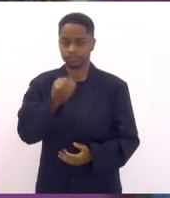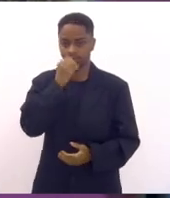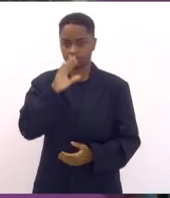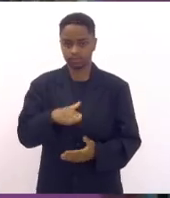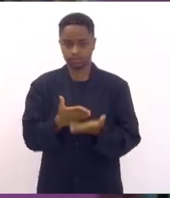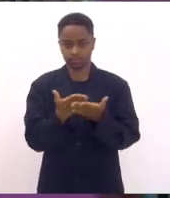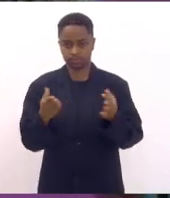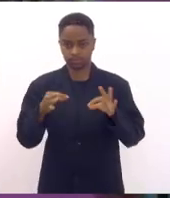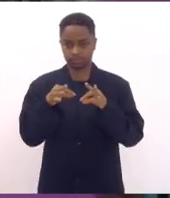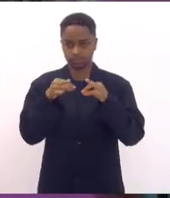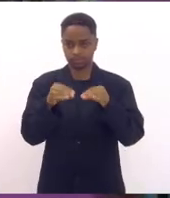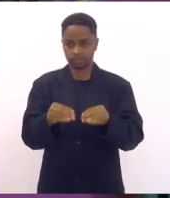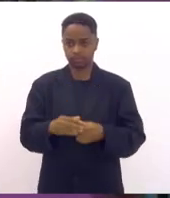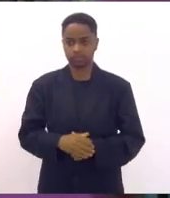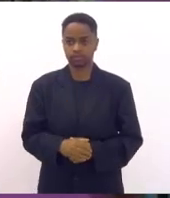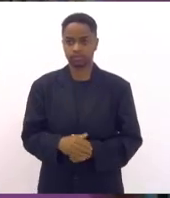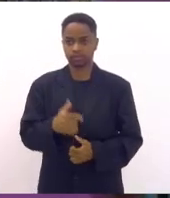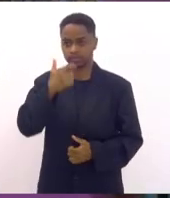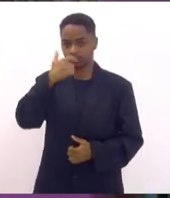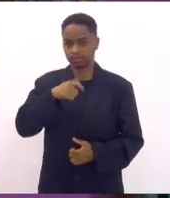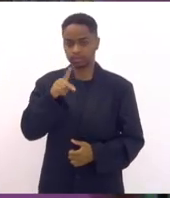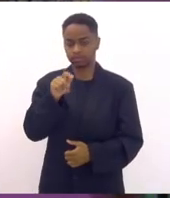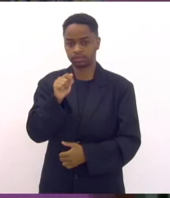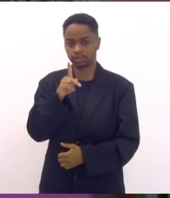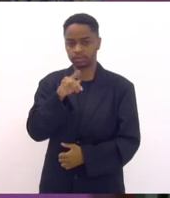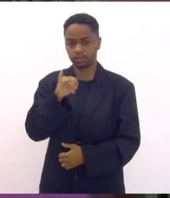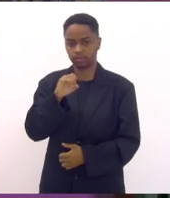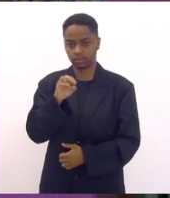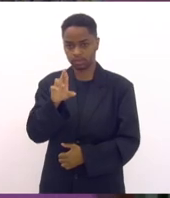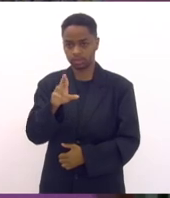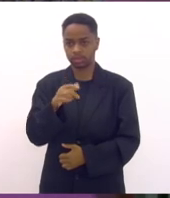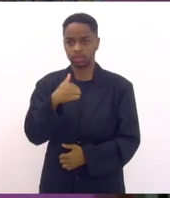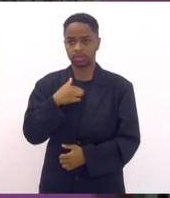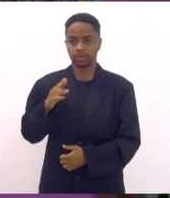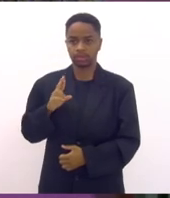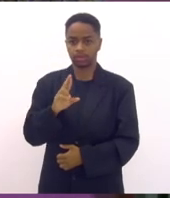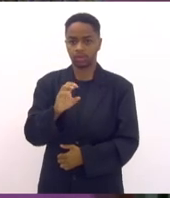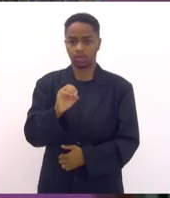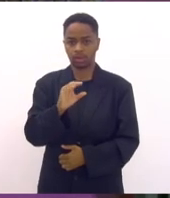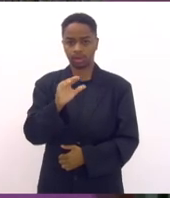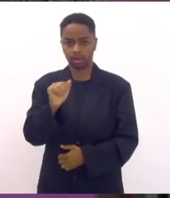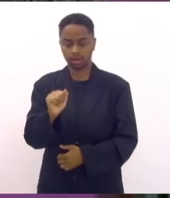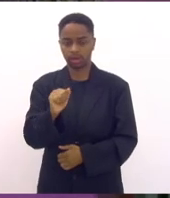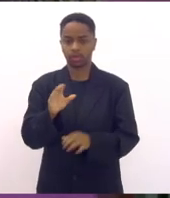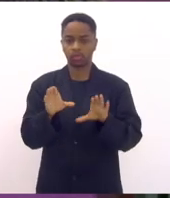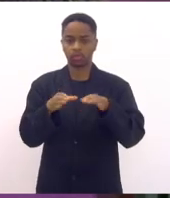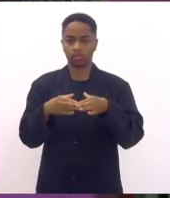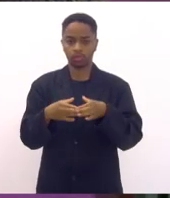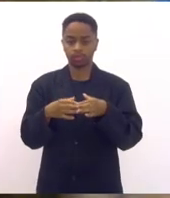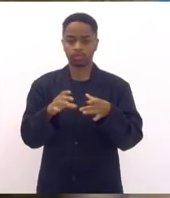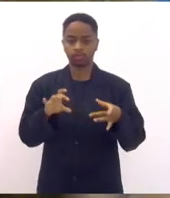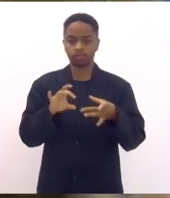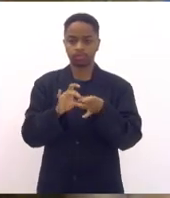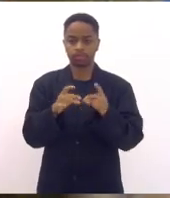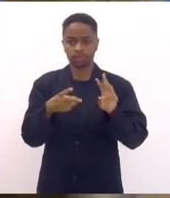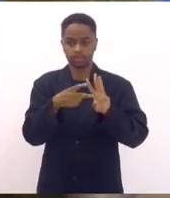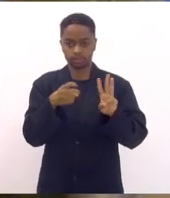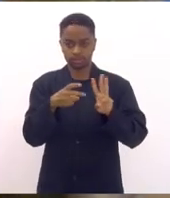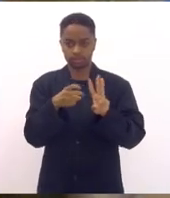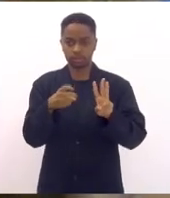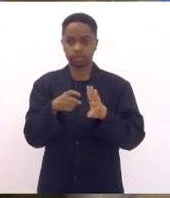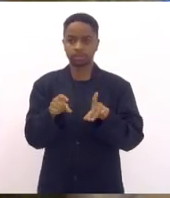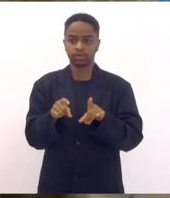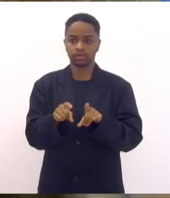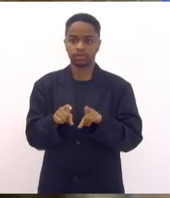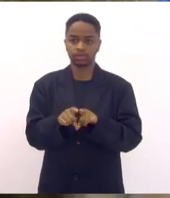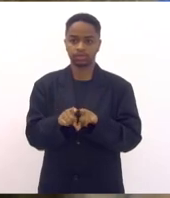a todos eu sou papião Cristiane Santos represento oca Observatório cultural das Aldeias a espiritualidade indí e o Catimbó de